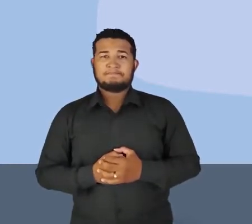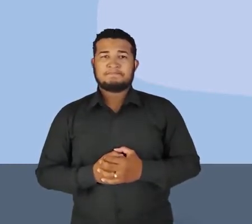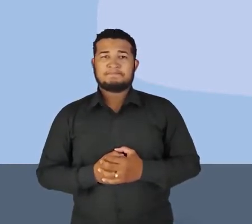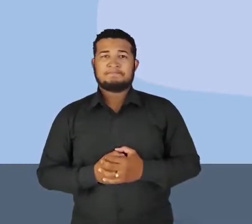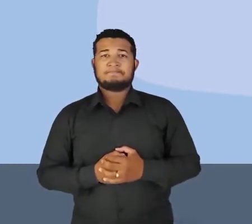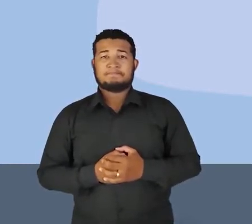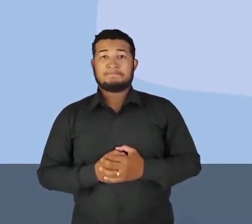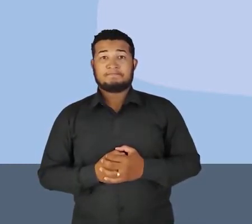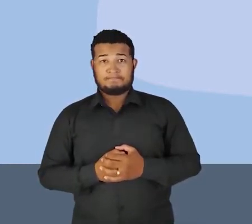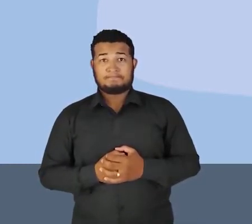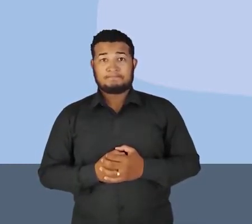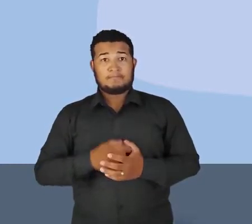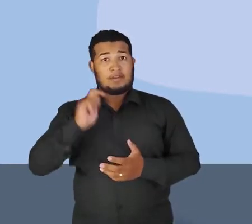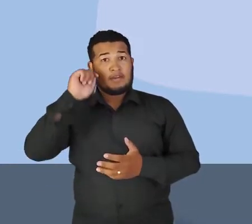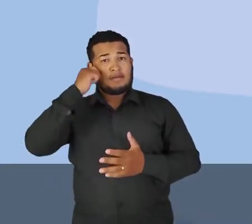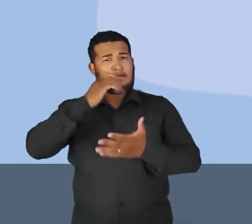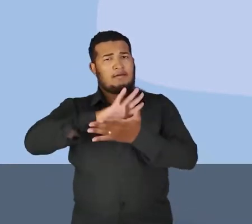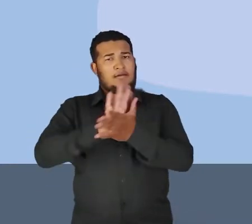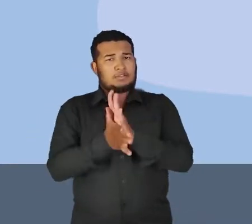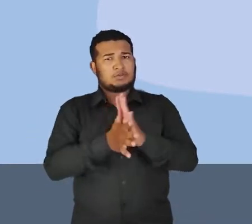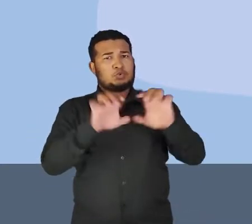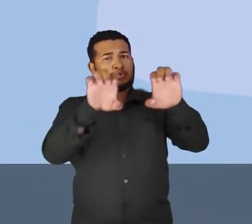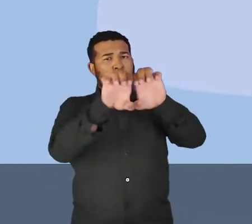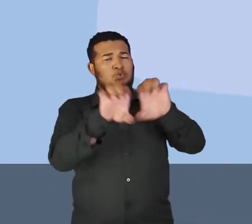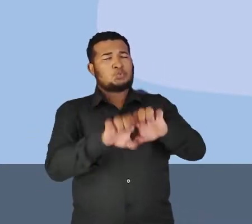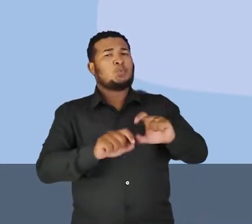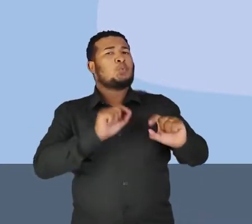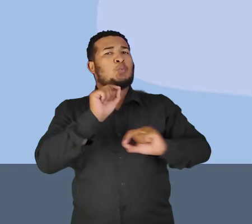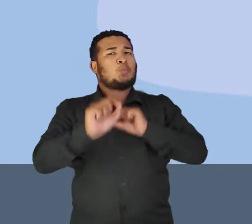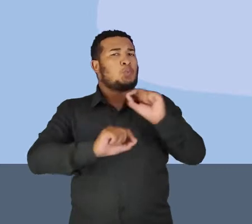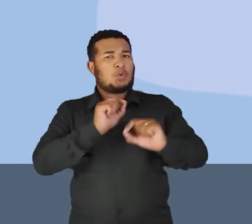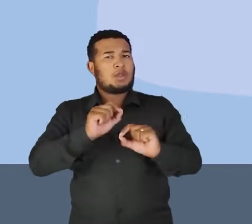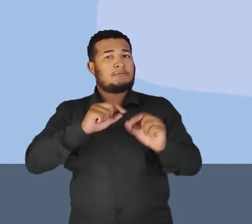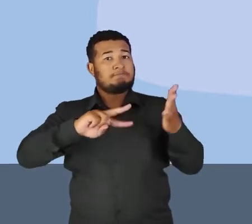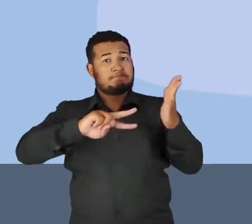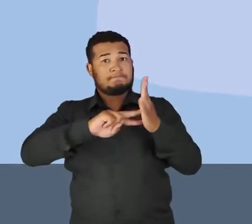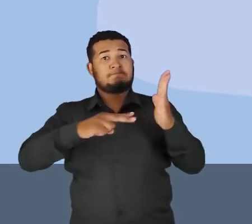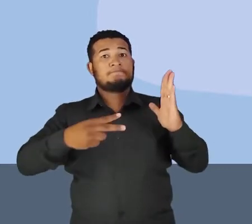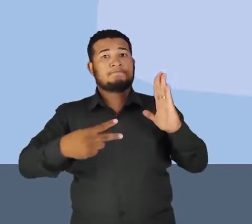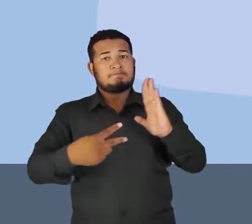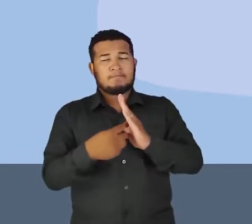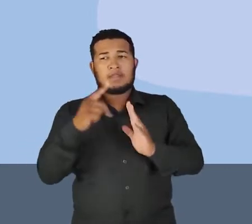Racismo estrutural é o engessamento, é a